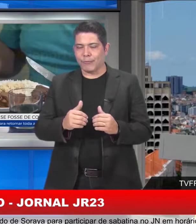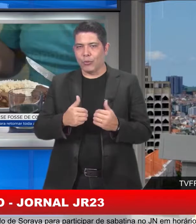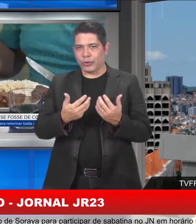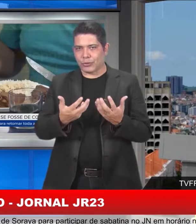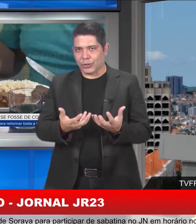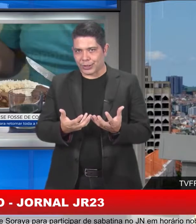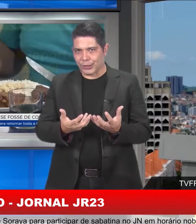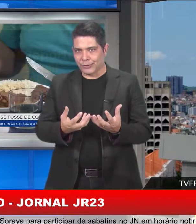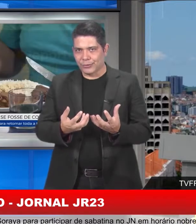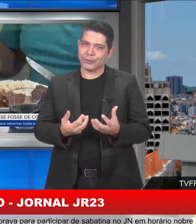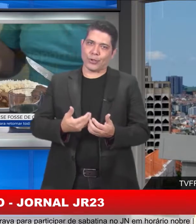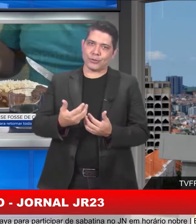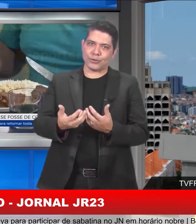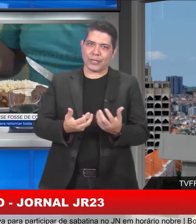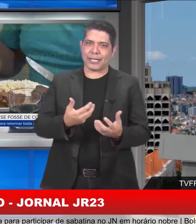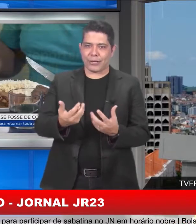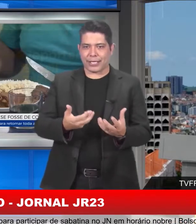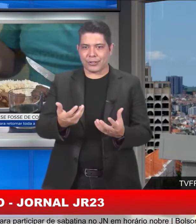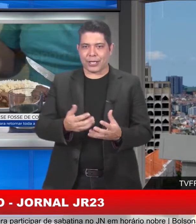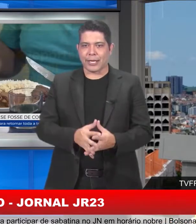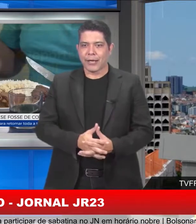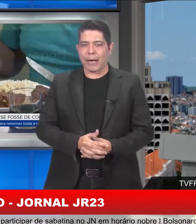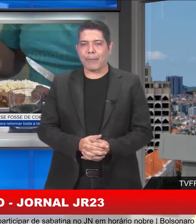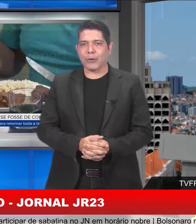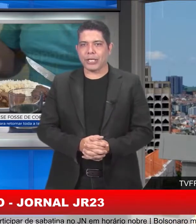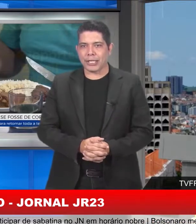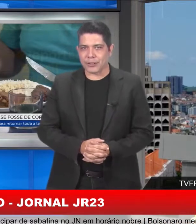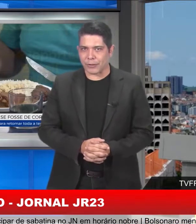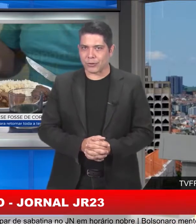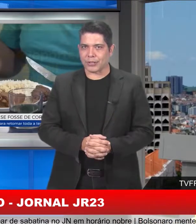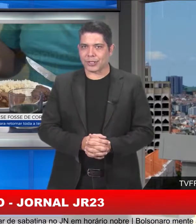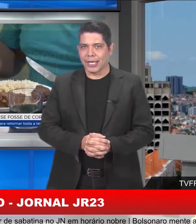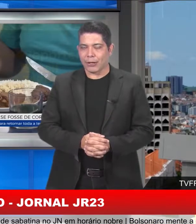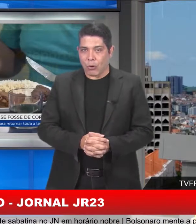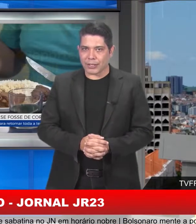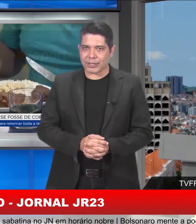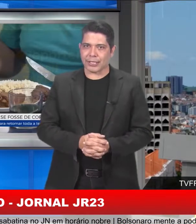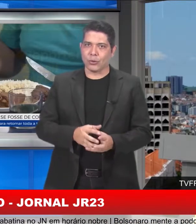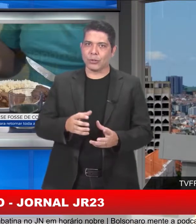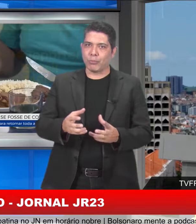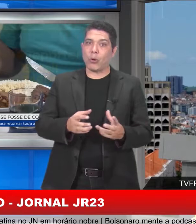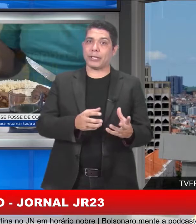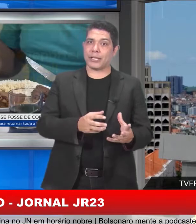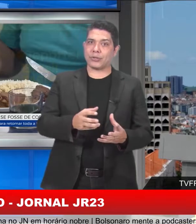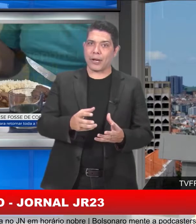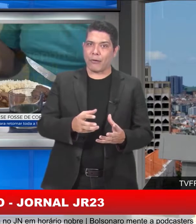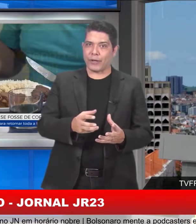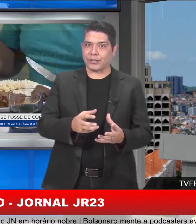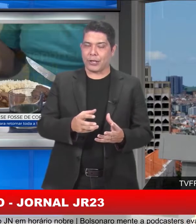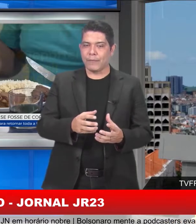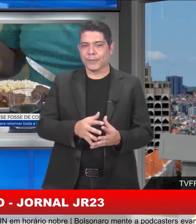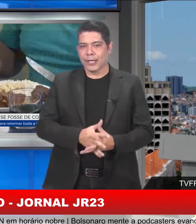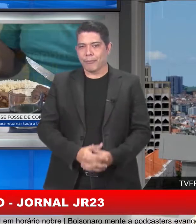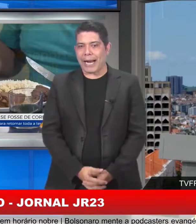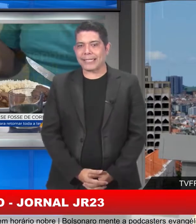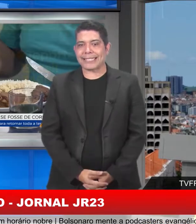que é muito conhecido, todos nós aí, eu acredito que a maioria das pessoas gosta do bom e tradicional